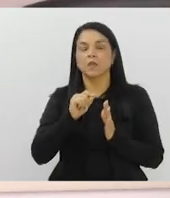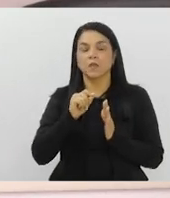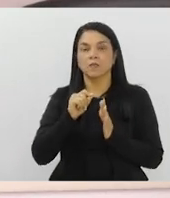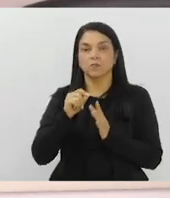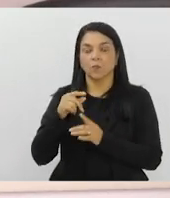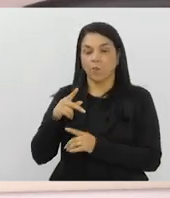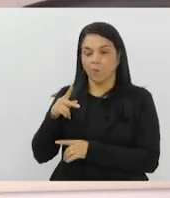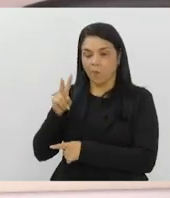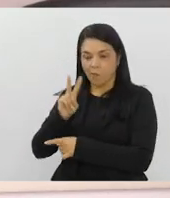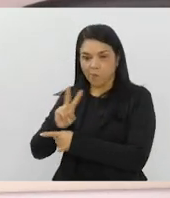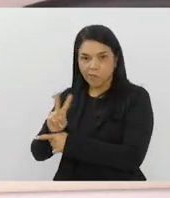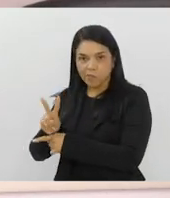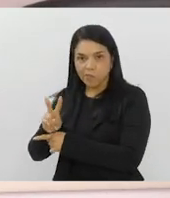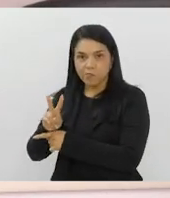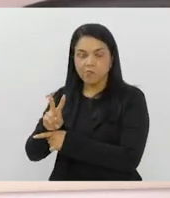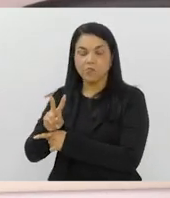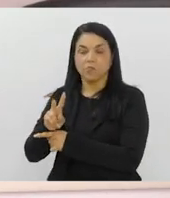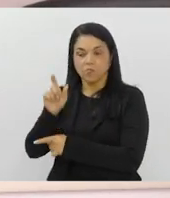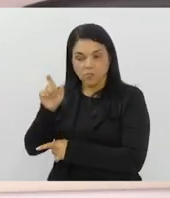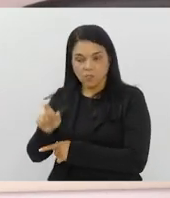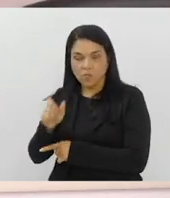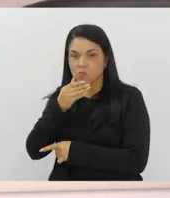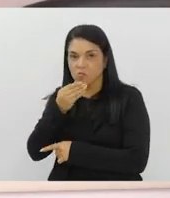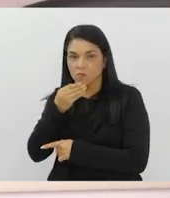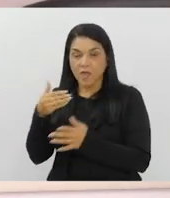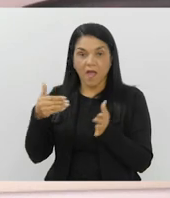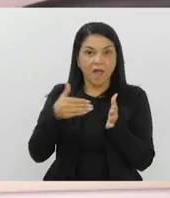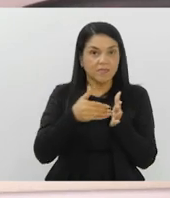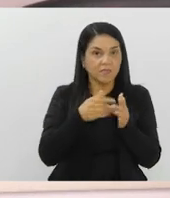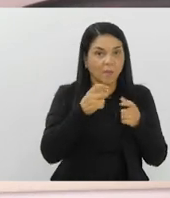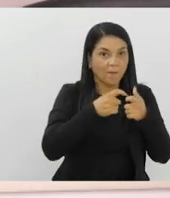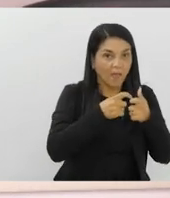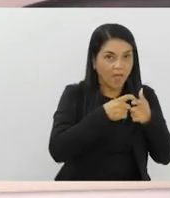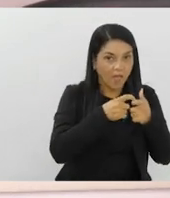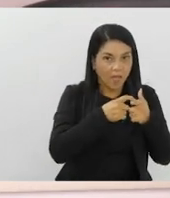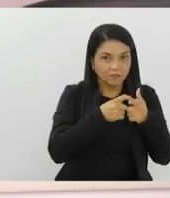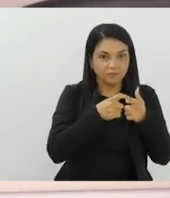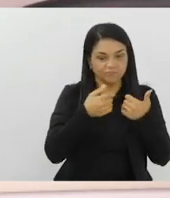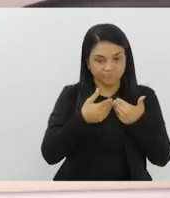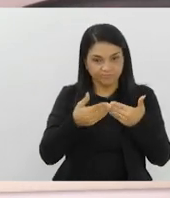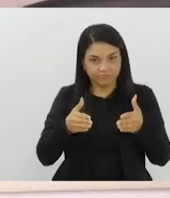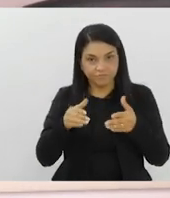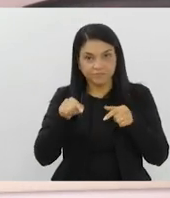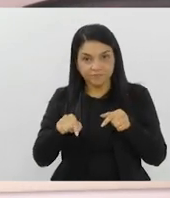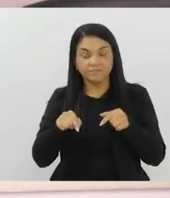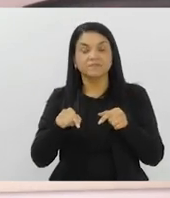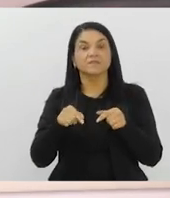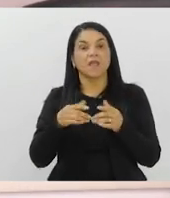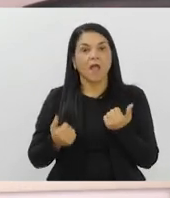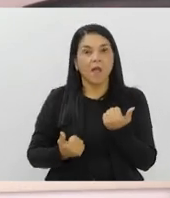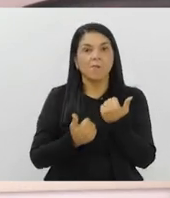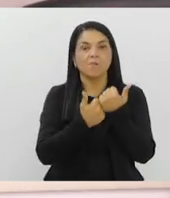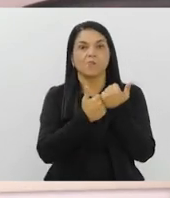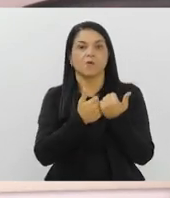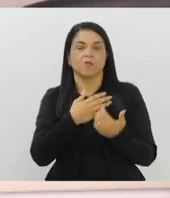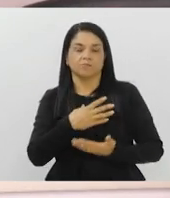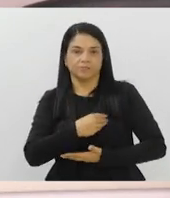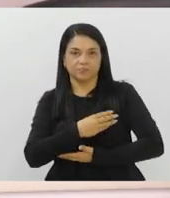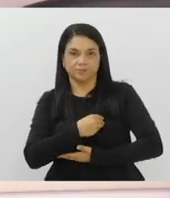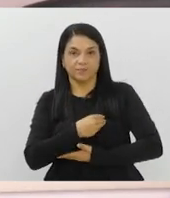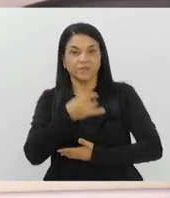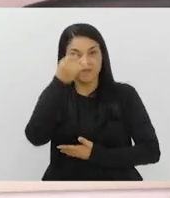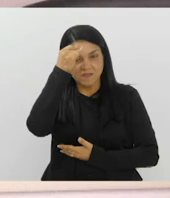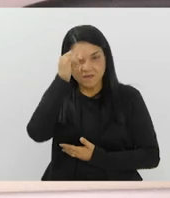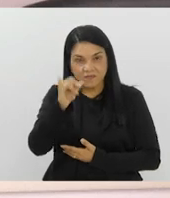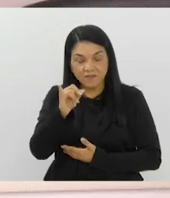ao médico, toda aquela equipe de saúde ela está sensibilizada para apoiar o aleitamento materno, para prevenir que essa mulher